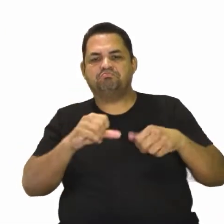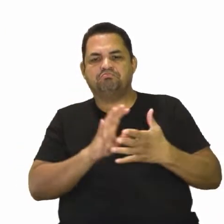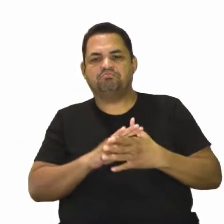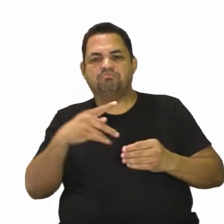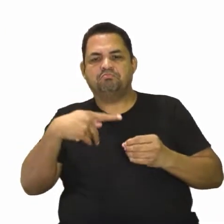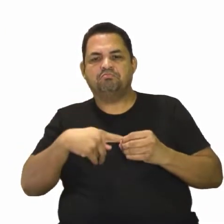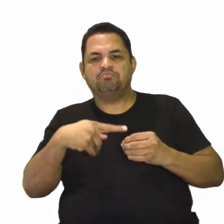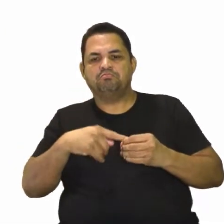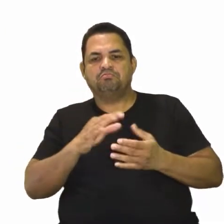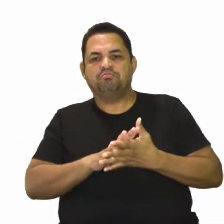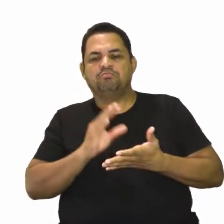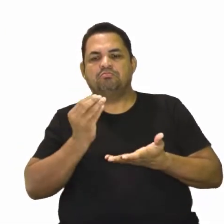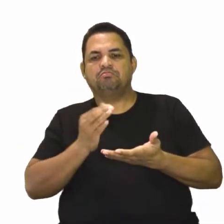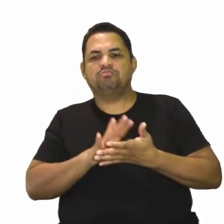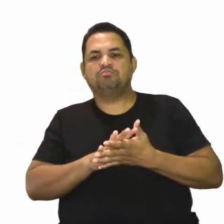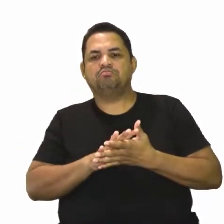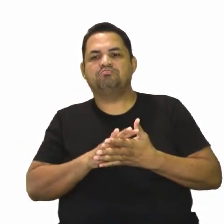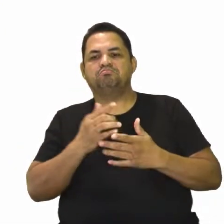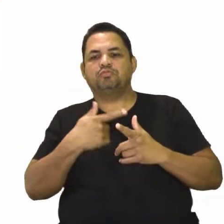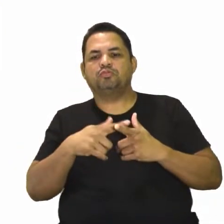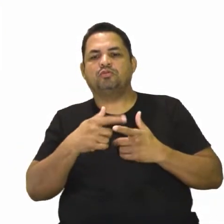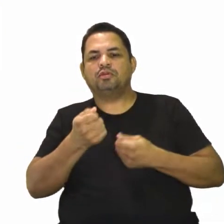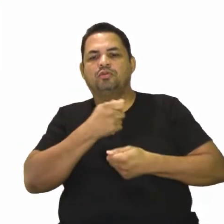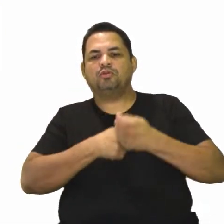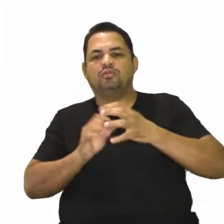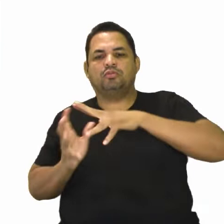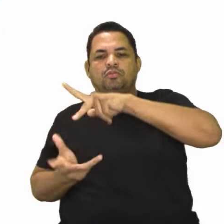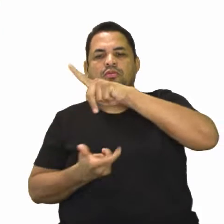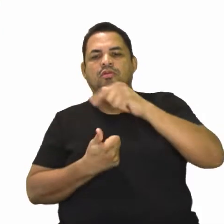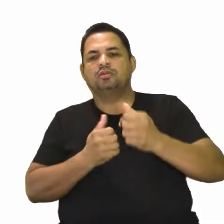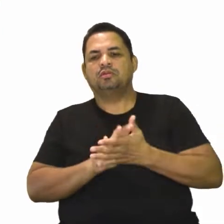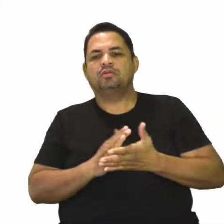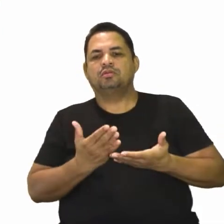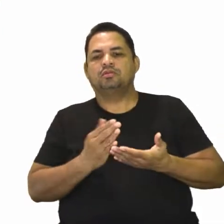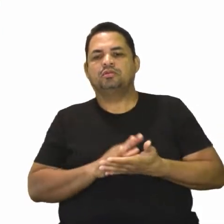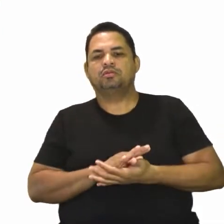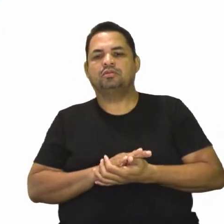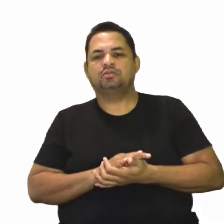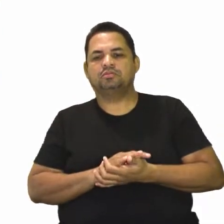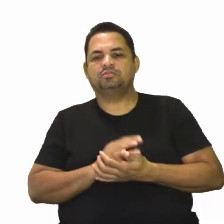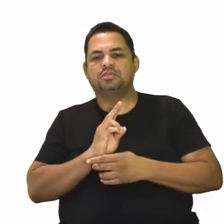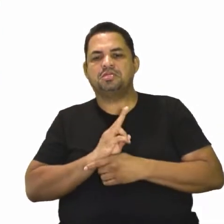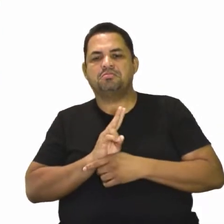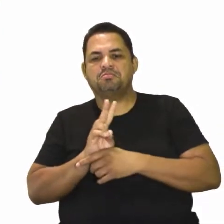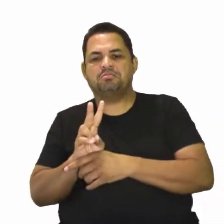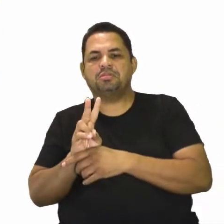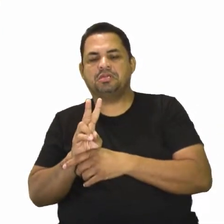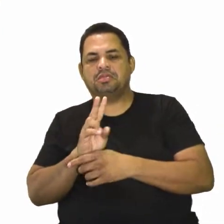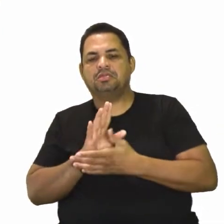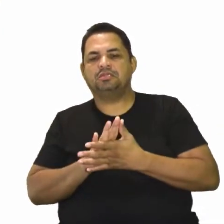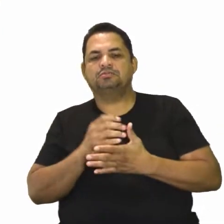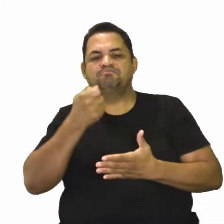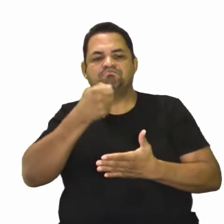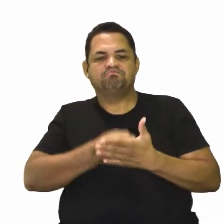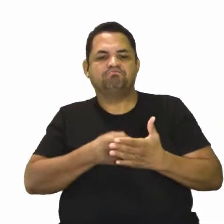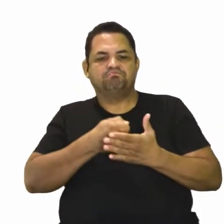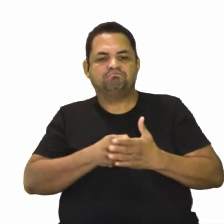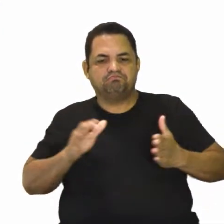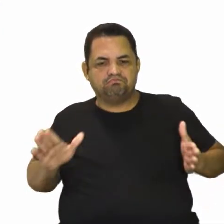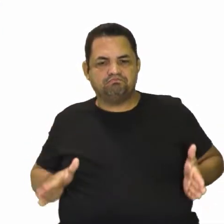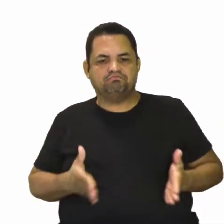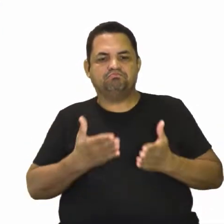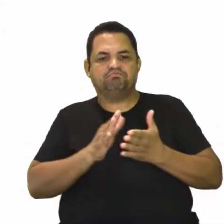petróleo, recessão mundial, crédito de empréstimo internacional continua. A alinhadura promove